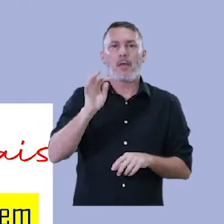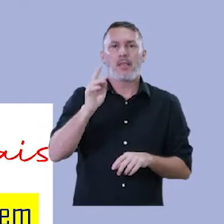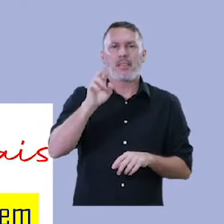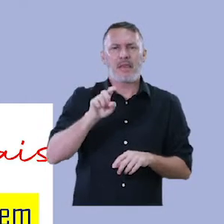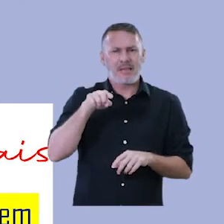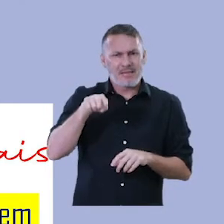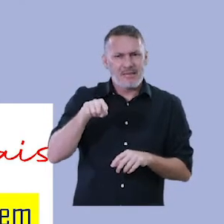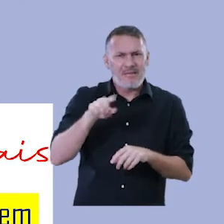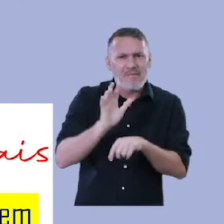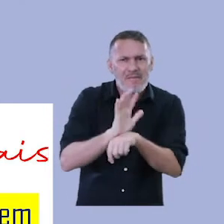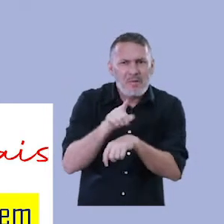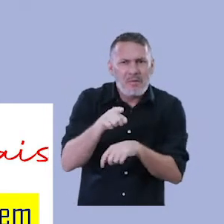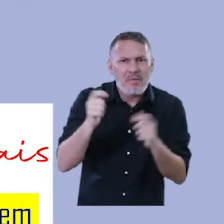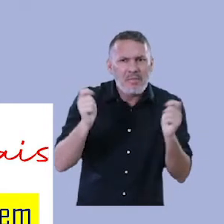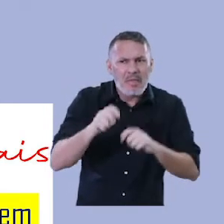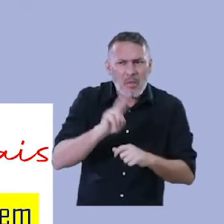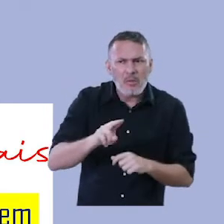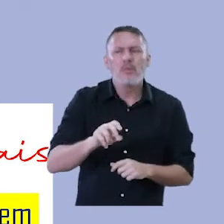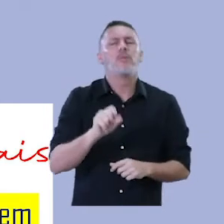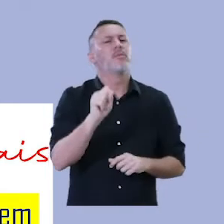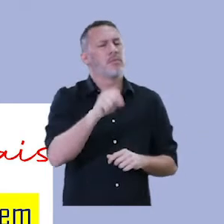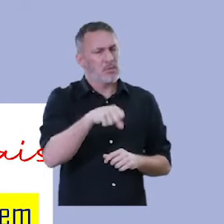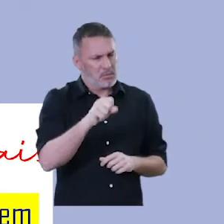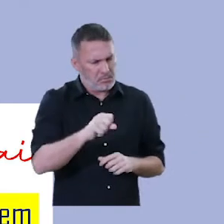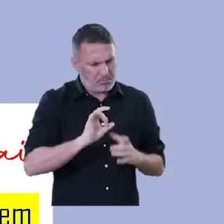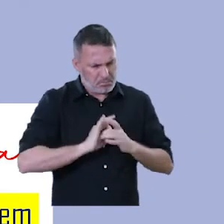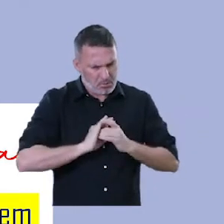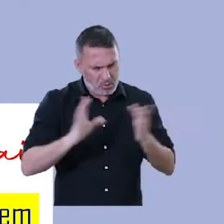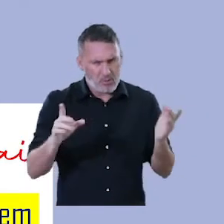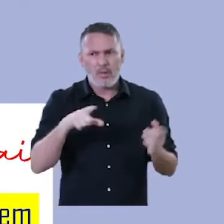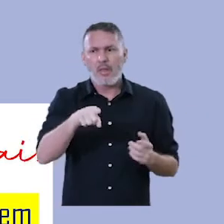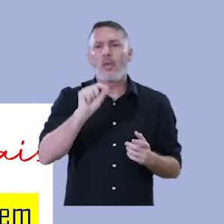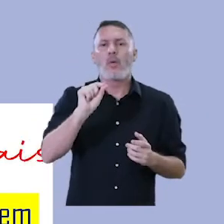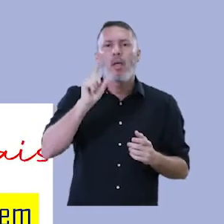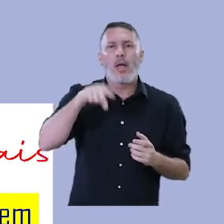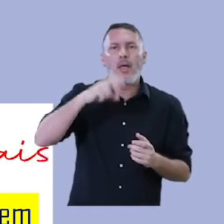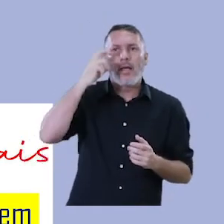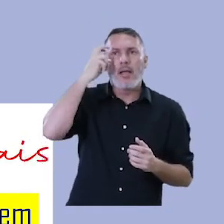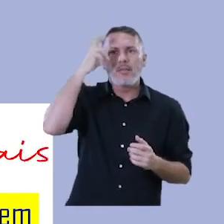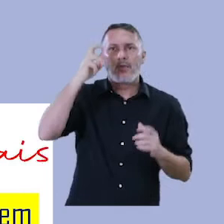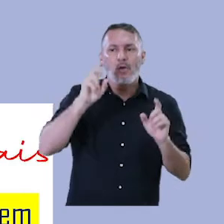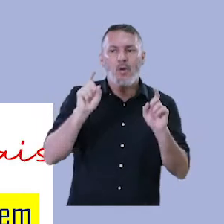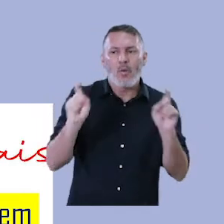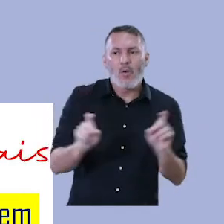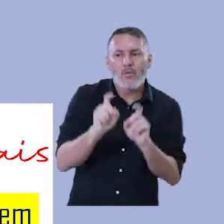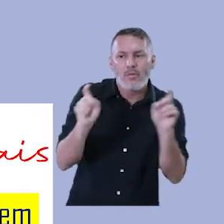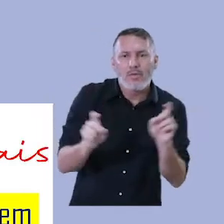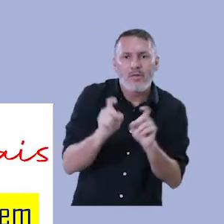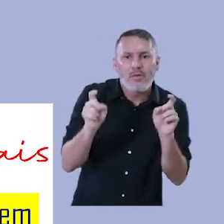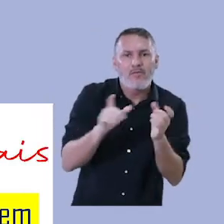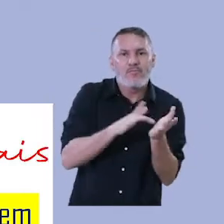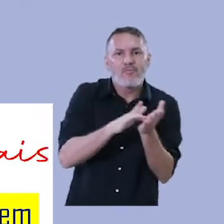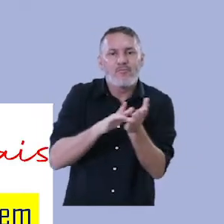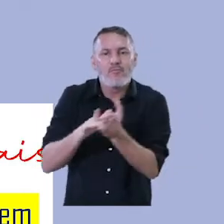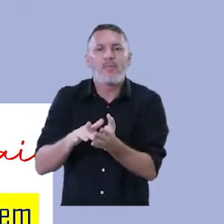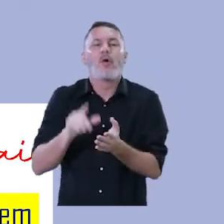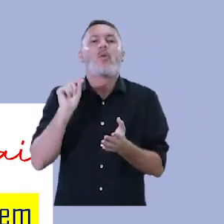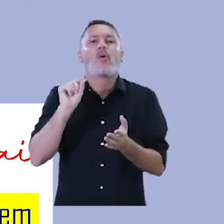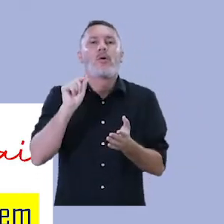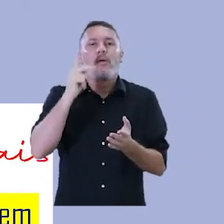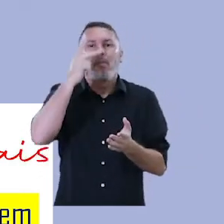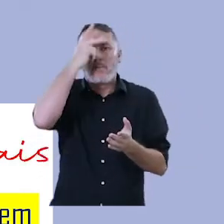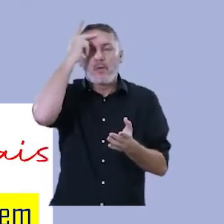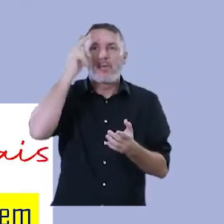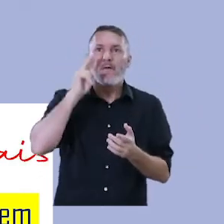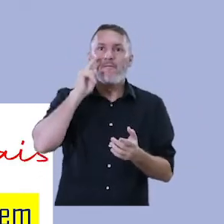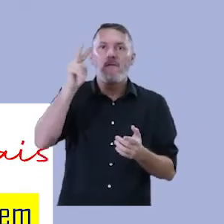Matrix. Posso usar até mesmo o filme? Sim. Era controlada por uma inteligência artificial que